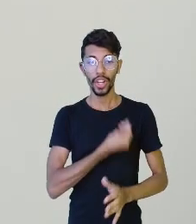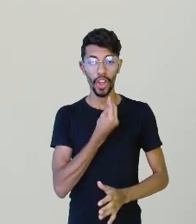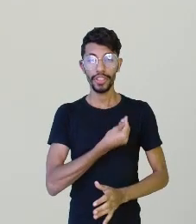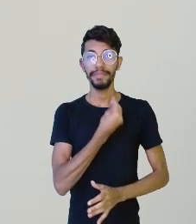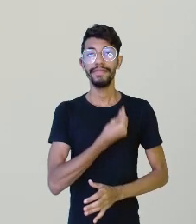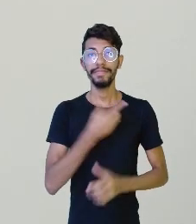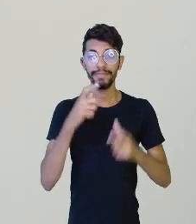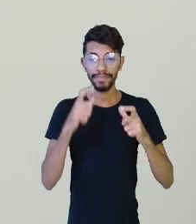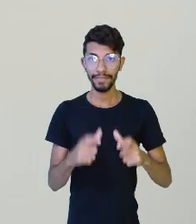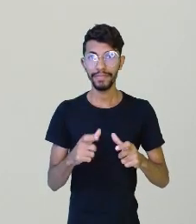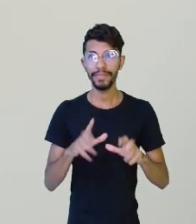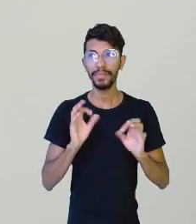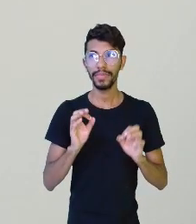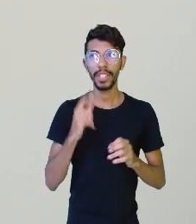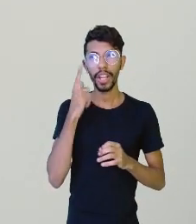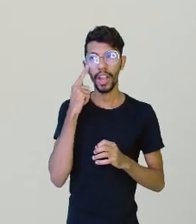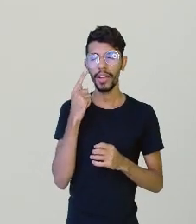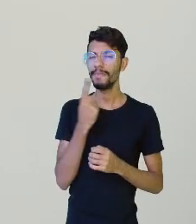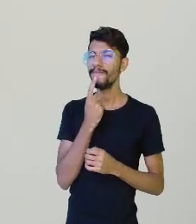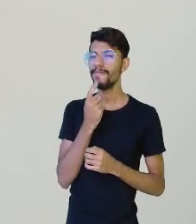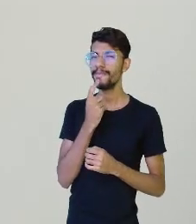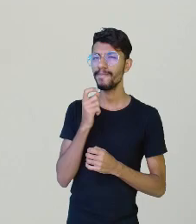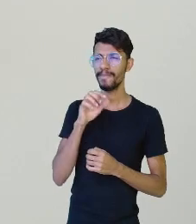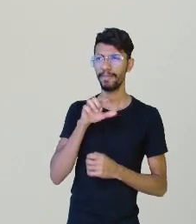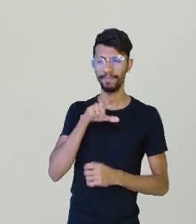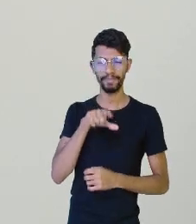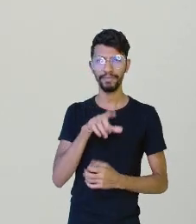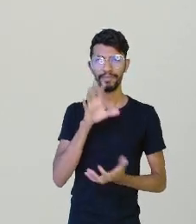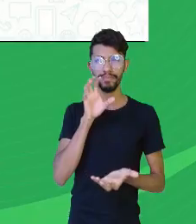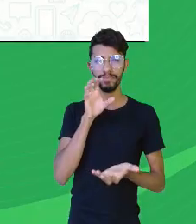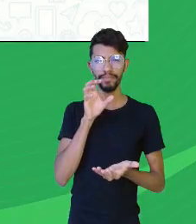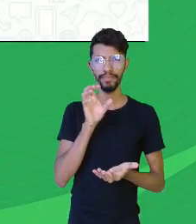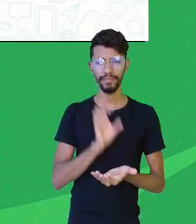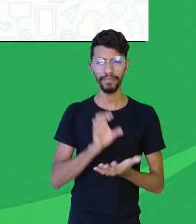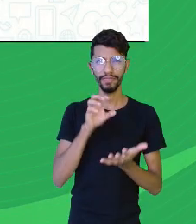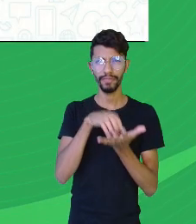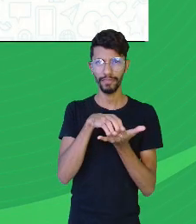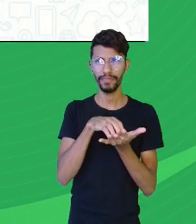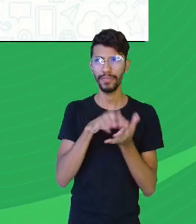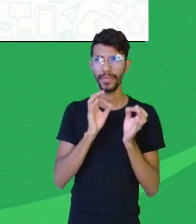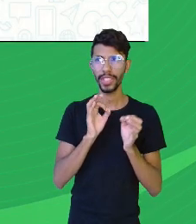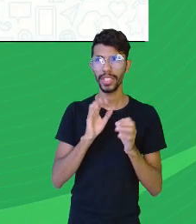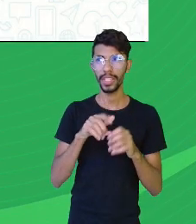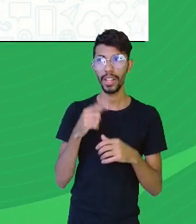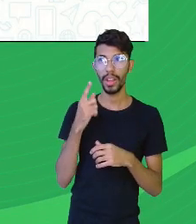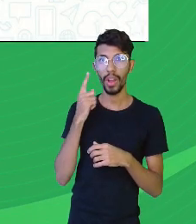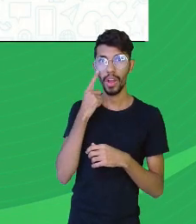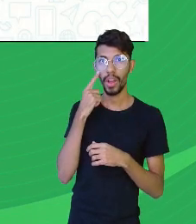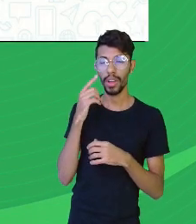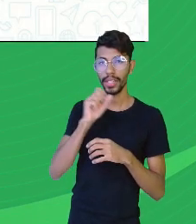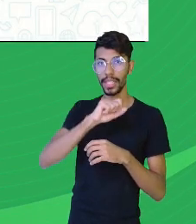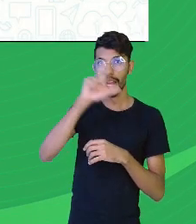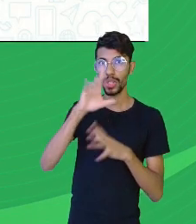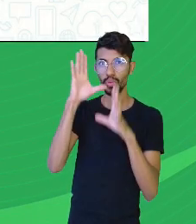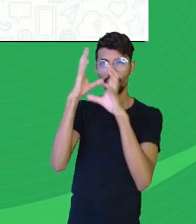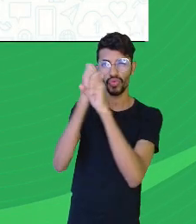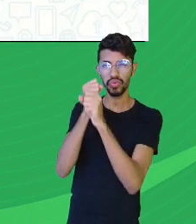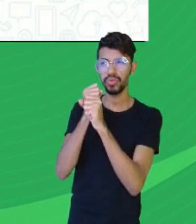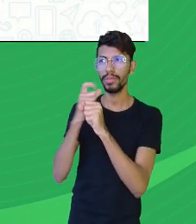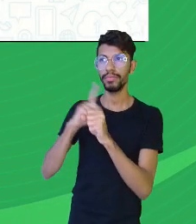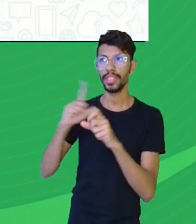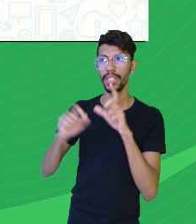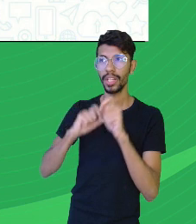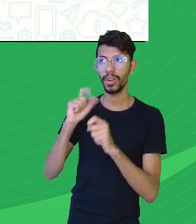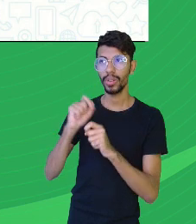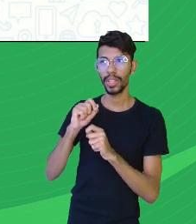Brasil. Em vermelho, nós temos a região Centro-Oeste. Em azul escuro, nós temos a região Sudeste. E em azul